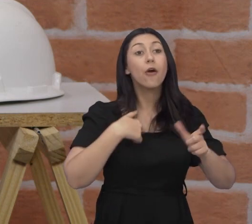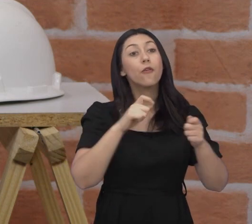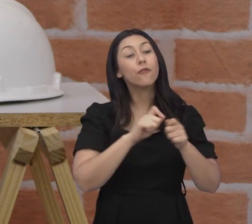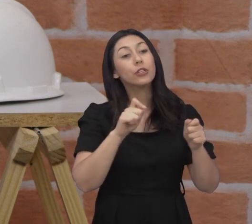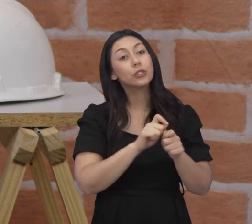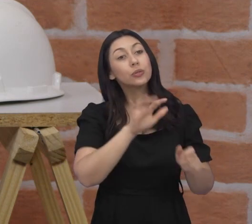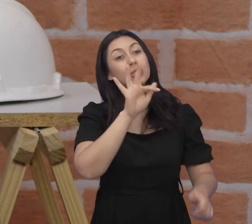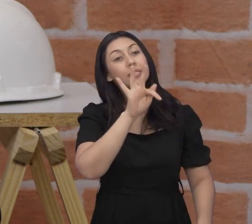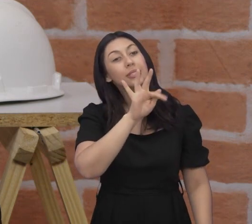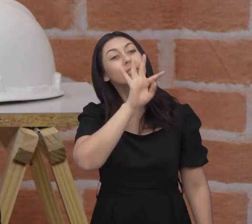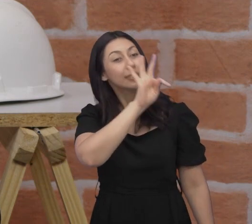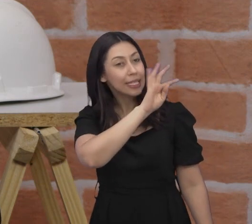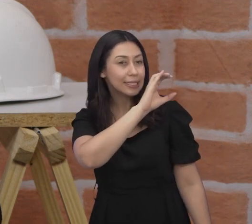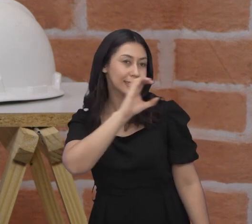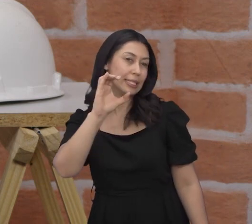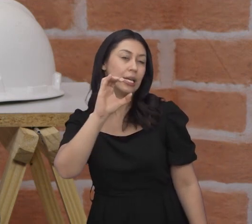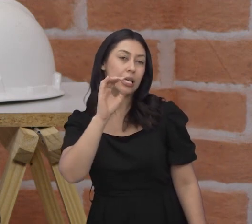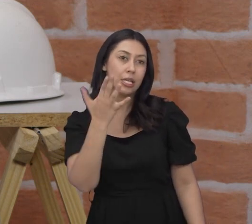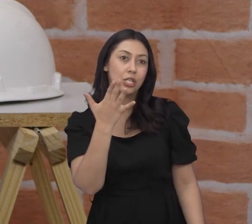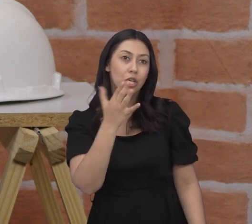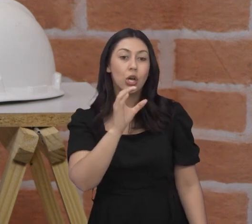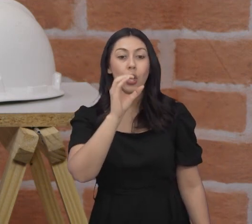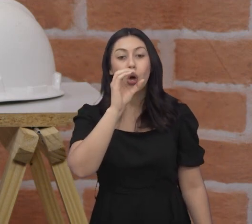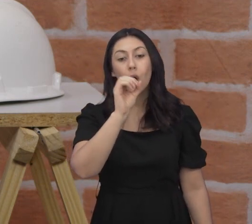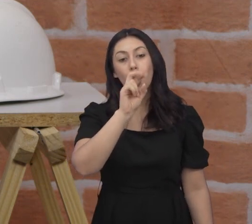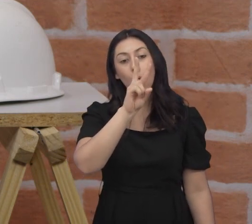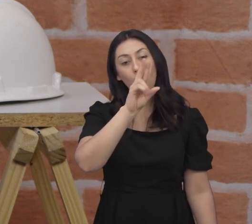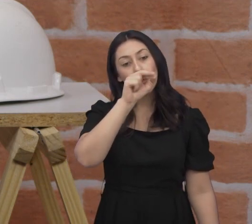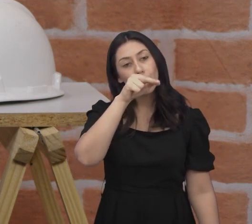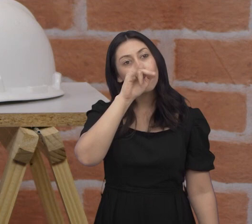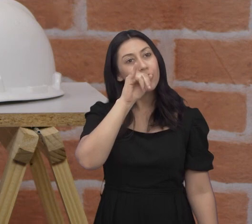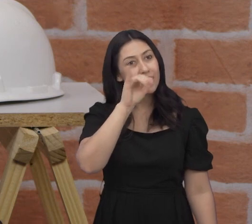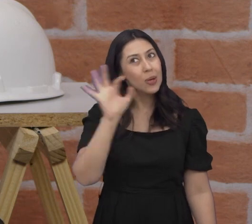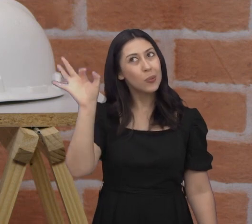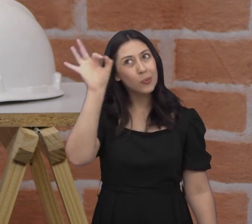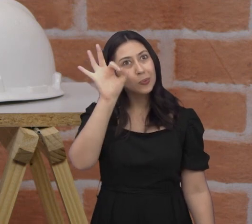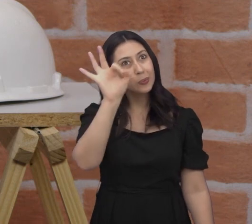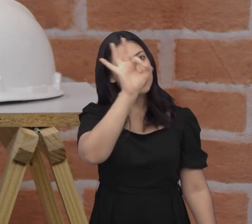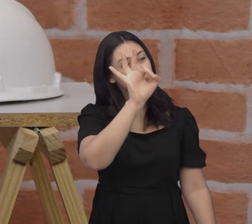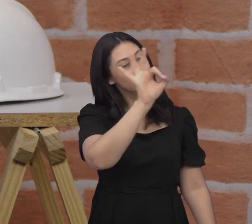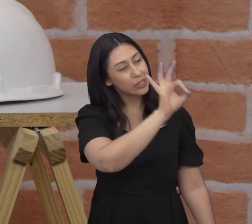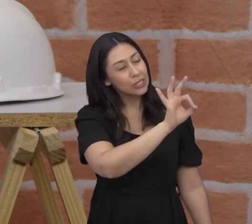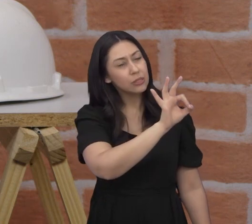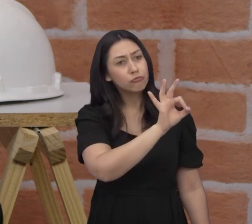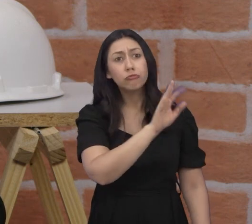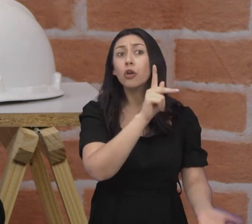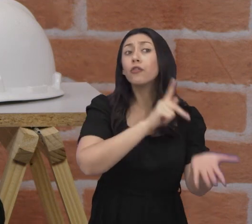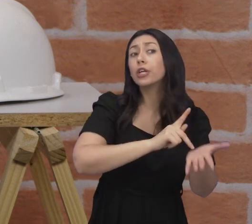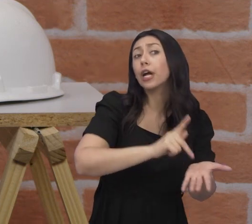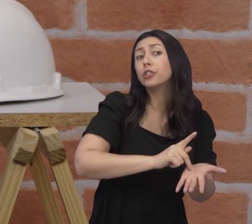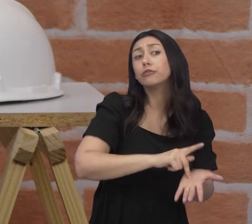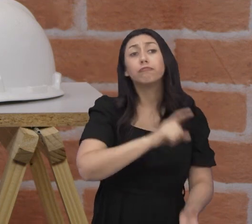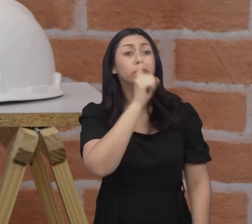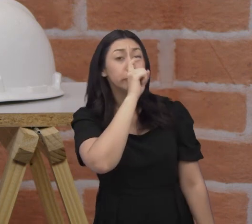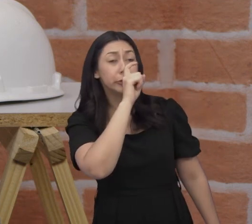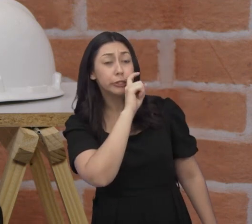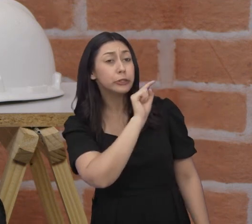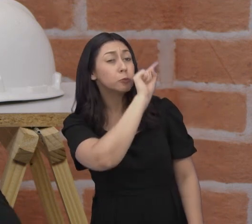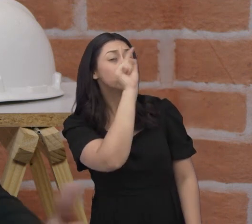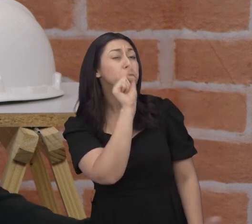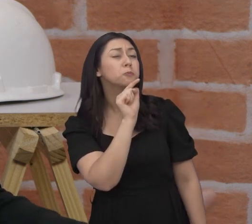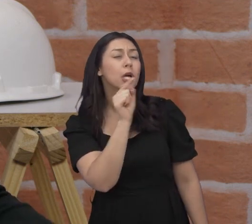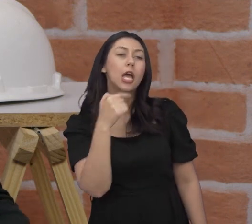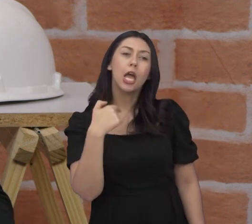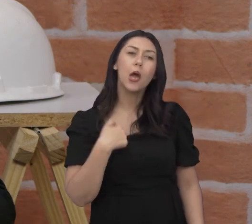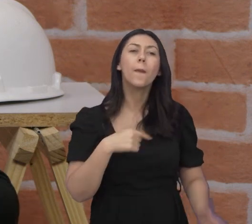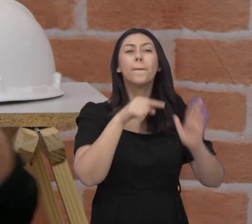fenômeno OVNI. O fenômeno OVNI, objetos voadores não identificados, popularmente chamado de discos voadores. Sim. É real ou não? Daí eu